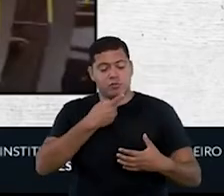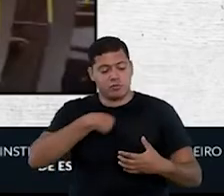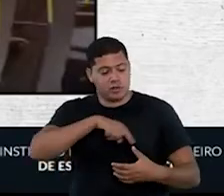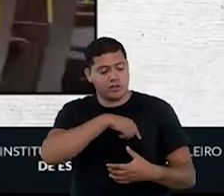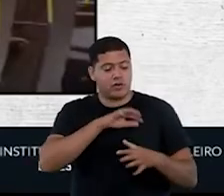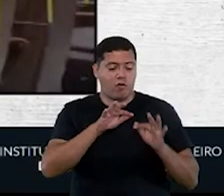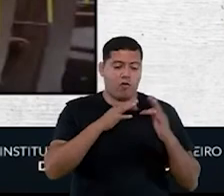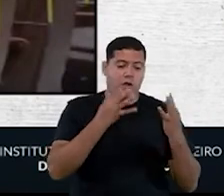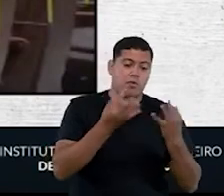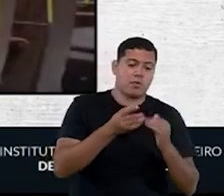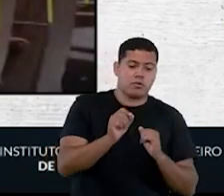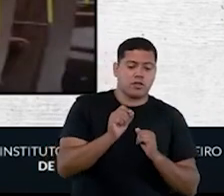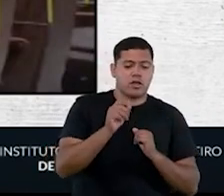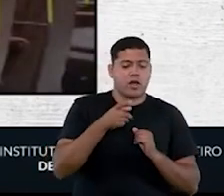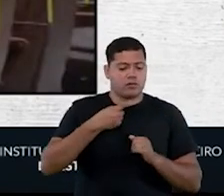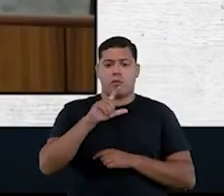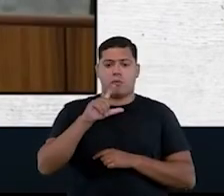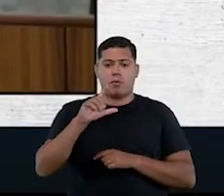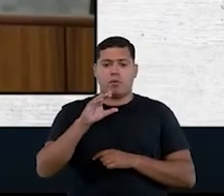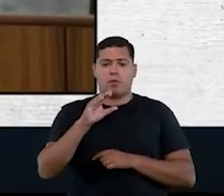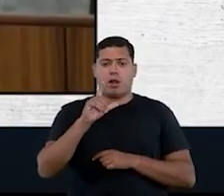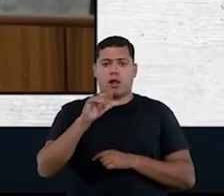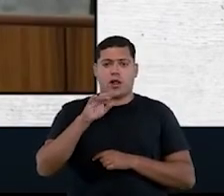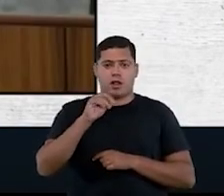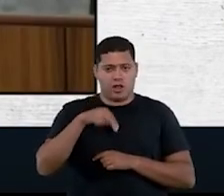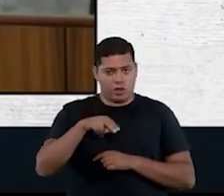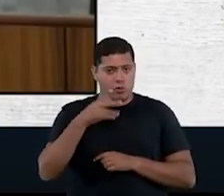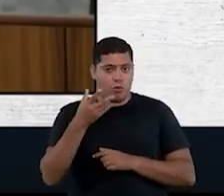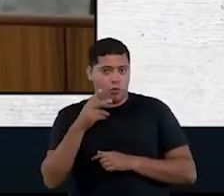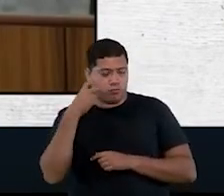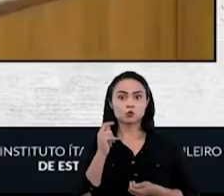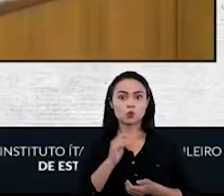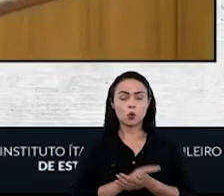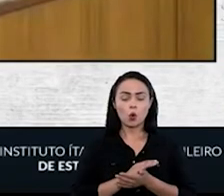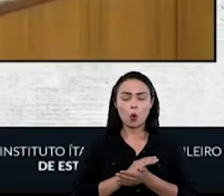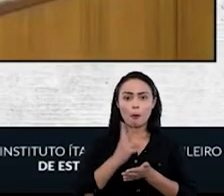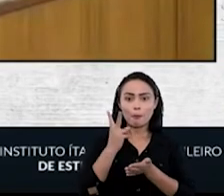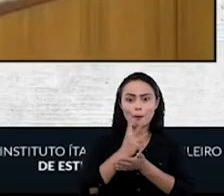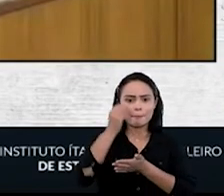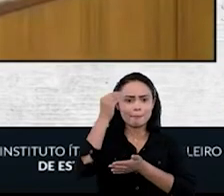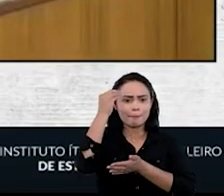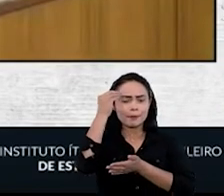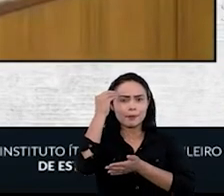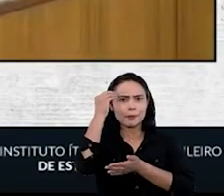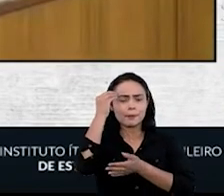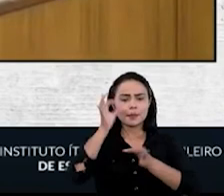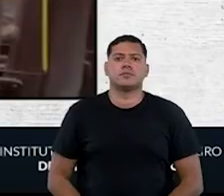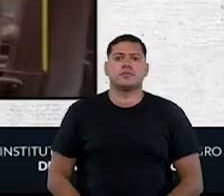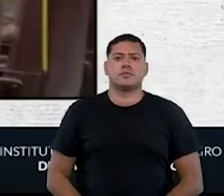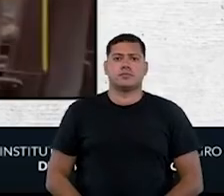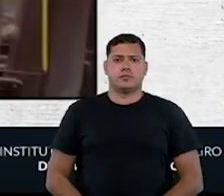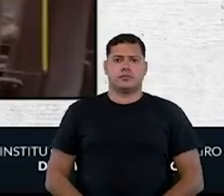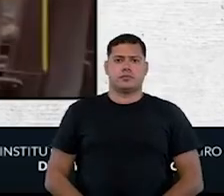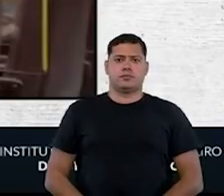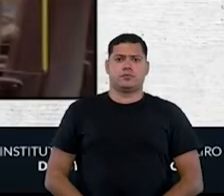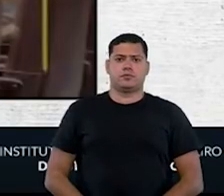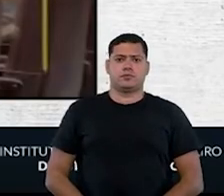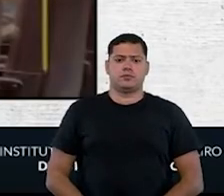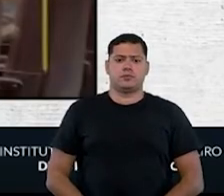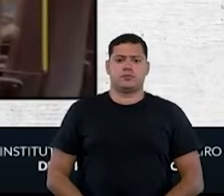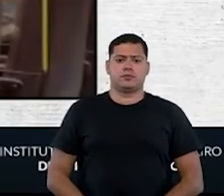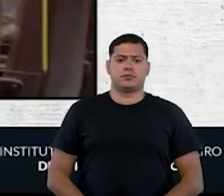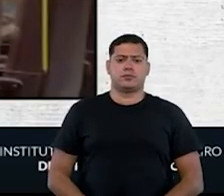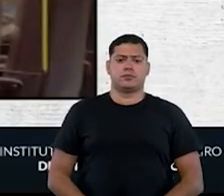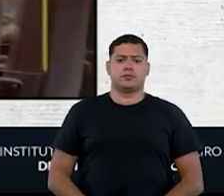Superior Tribunal de Justiça realiza o 15º Seminário Internacional Ítalo-Ibero-Brasileiro de Estudos Jurídicos nos dias